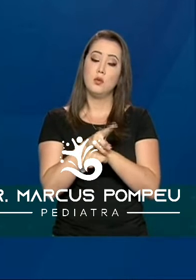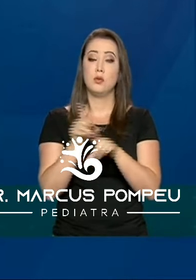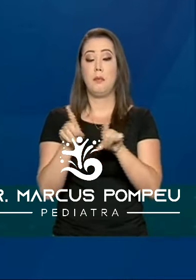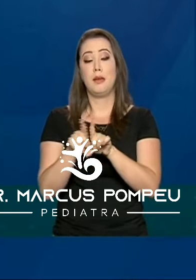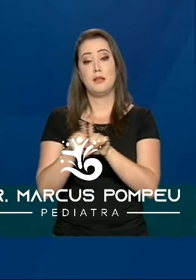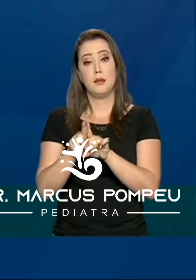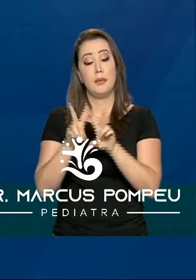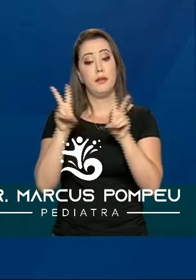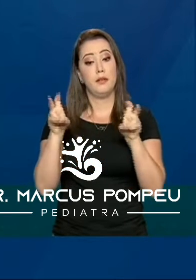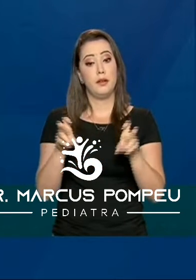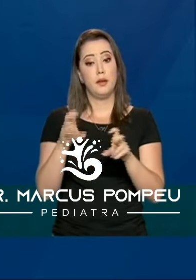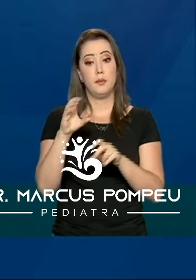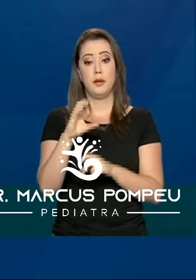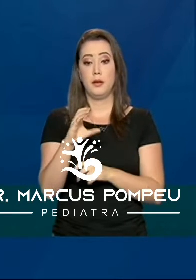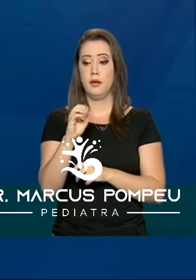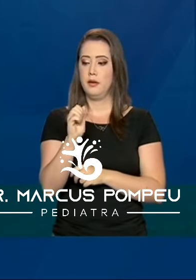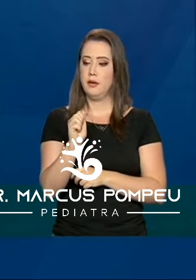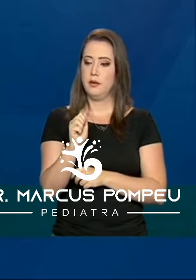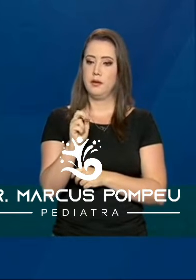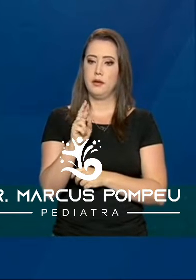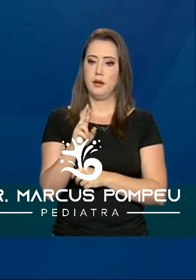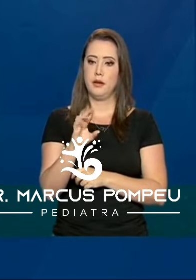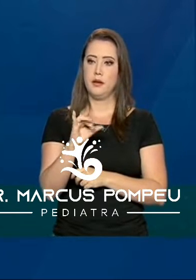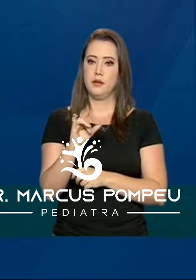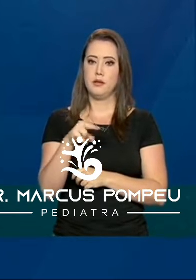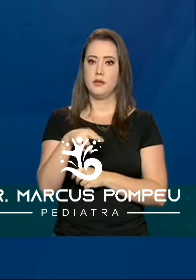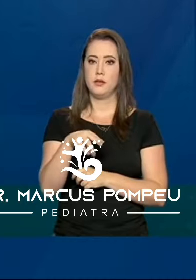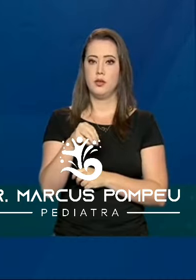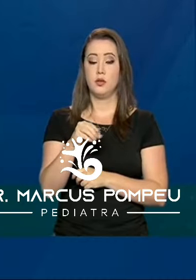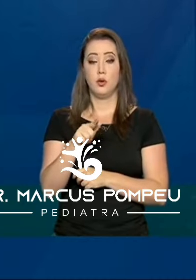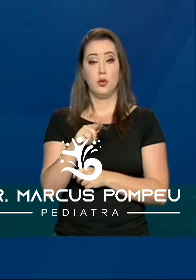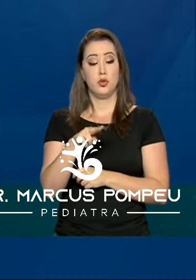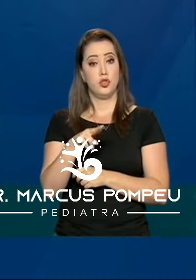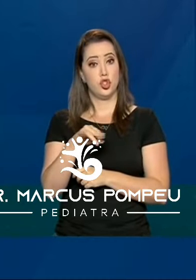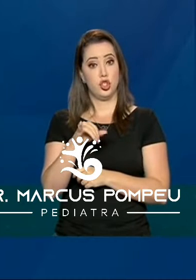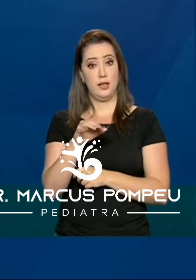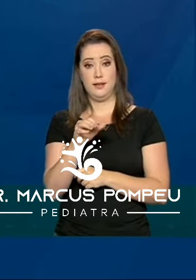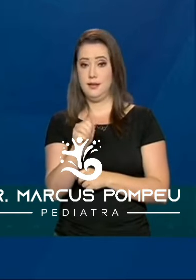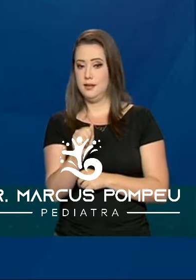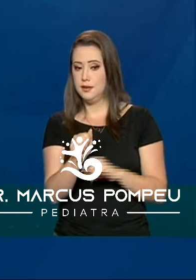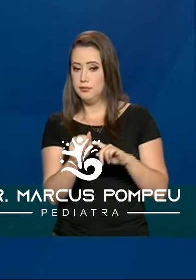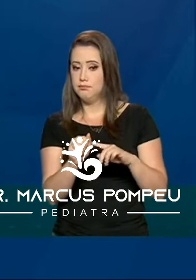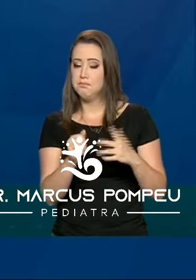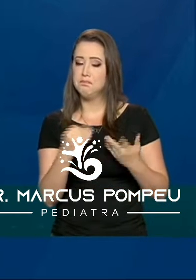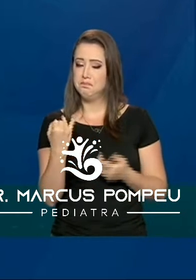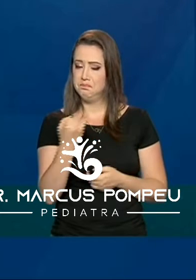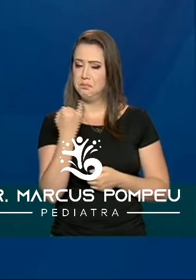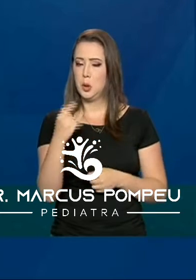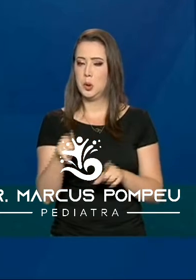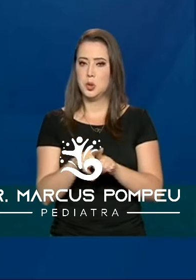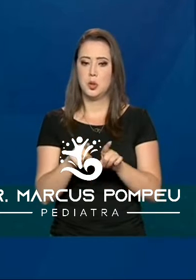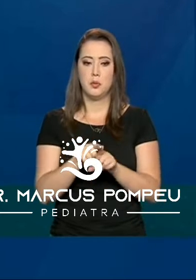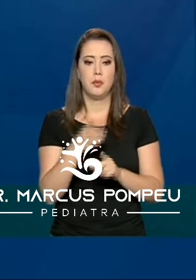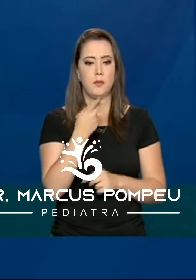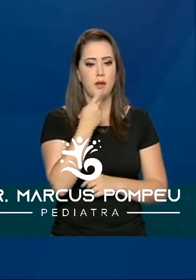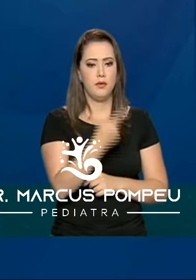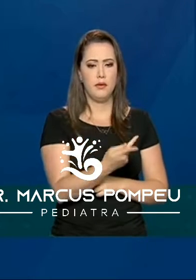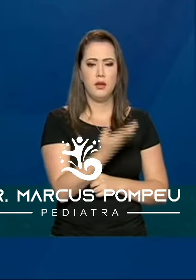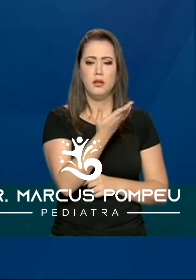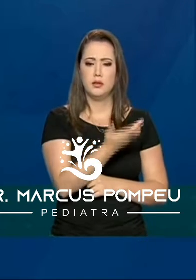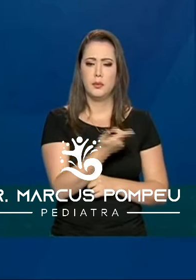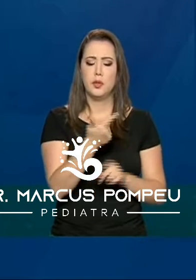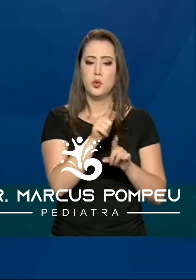carcinogênica, doutor. Isso não é uma coisa irrelevante. E aqui está o outro artigo, dizendo sobre a